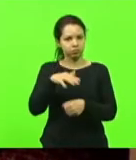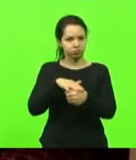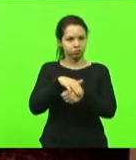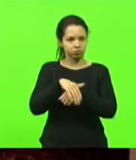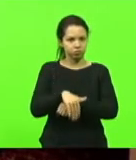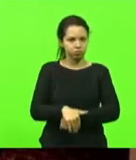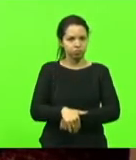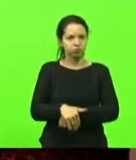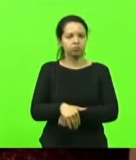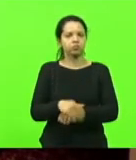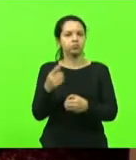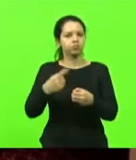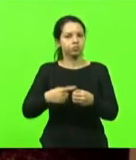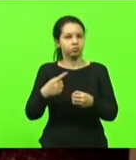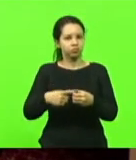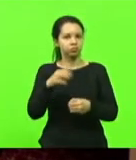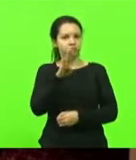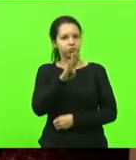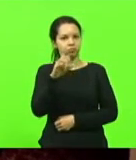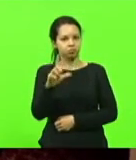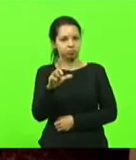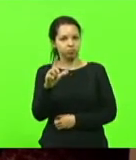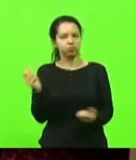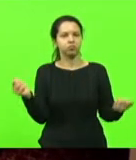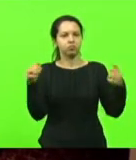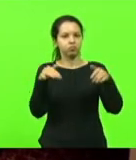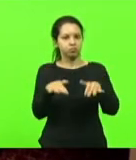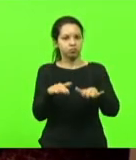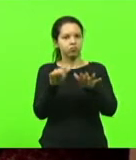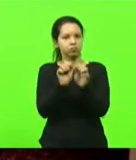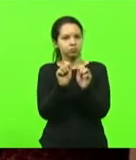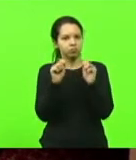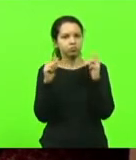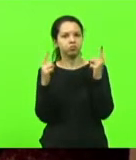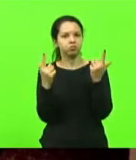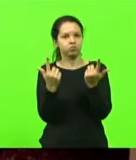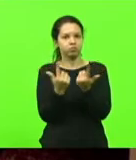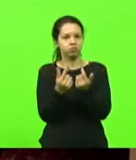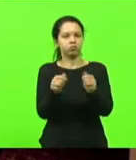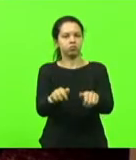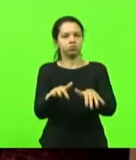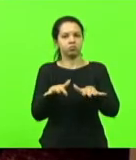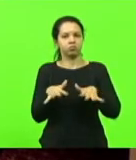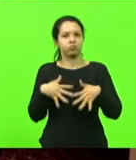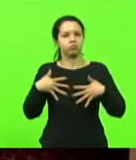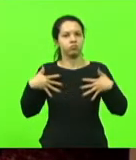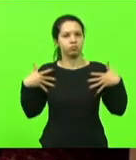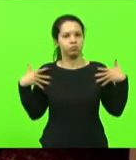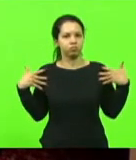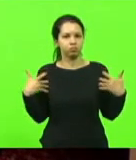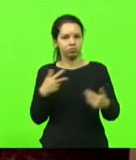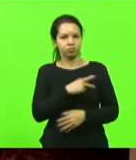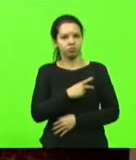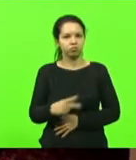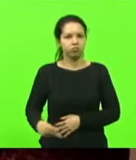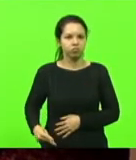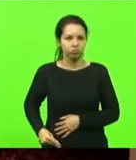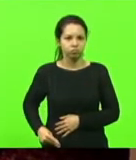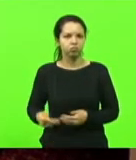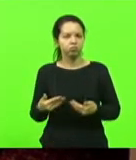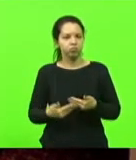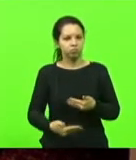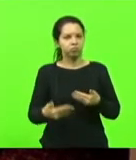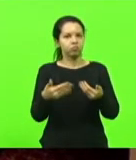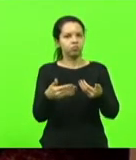na cidade de Blumenau, reuniu-se a Assembleia Legislativa em sessão solene. O senhor presidente declarou aberta a sessão e